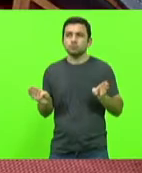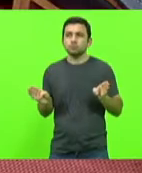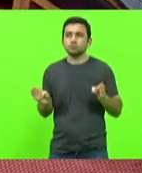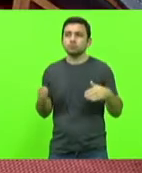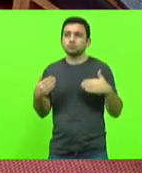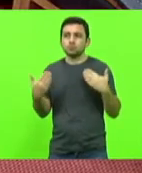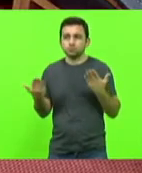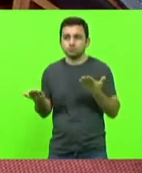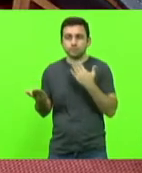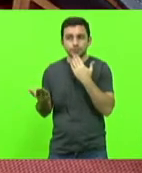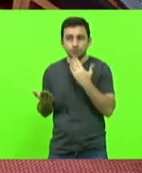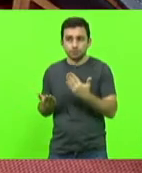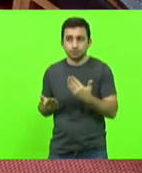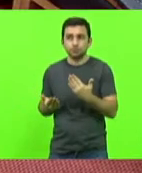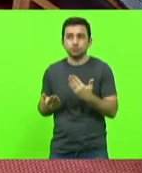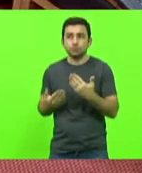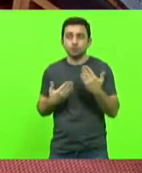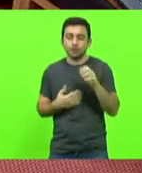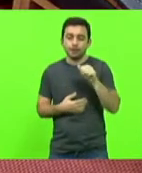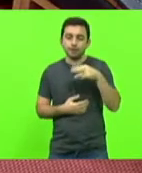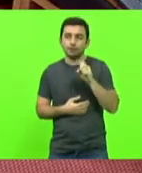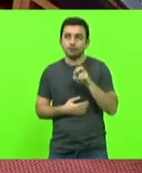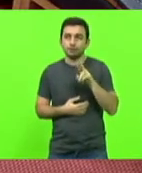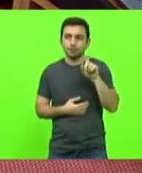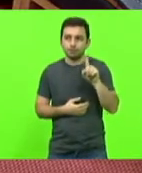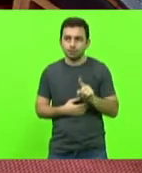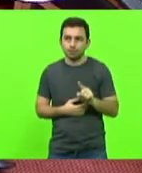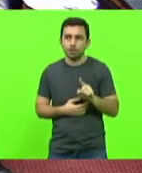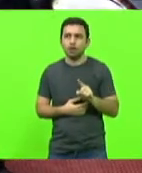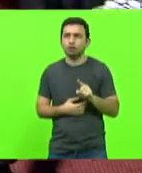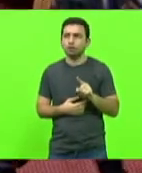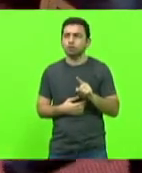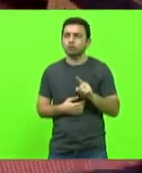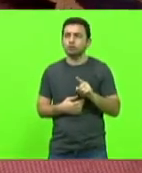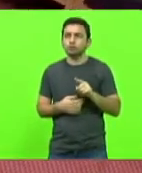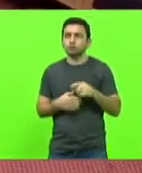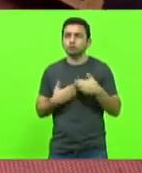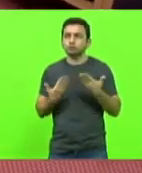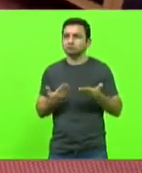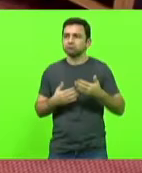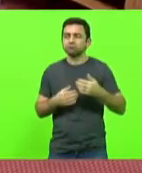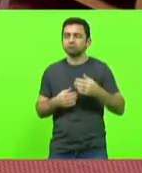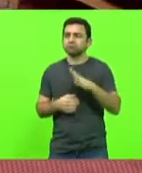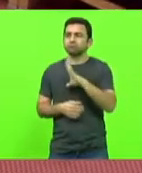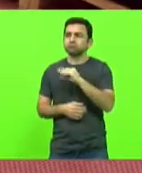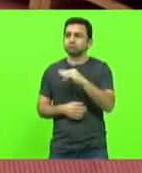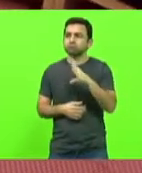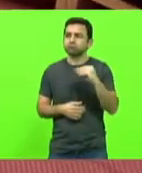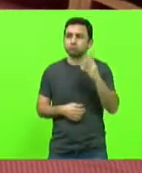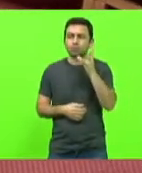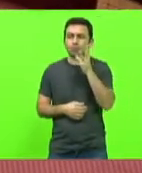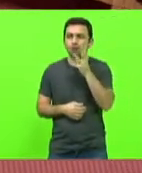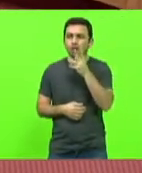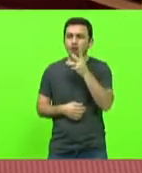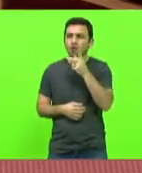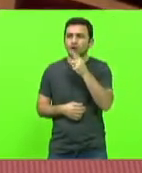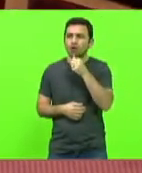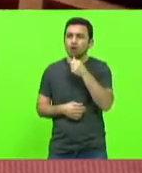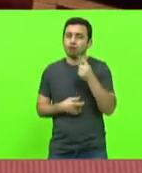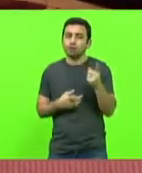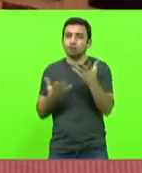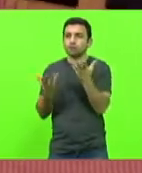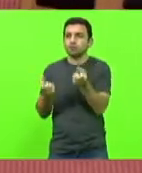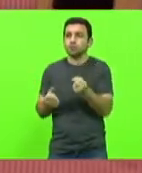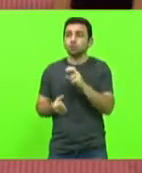essa indicação do senhor André Mendonça, ele é histórico no país. Nunca se protelou tanto a aceitação de um nome